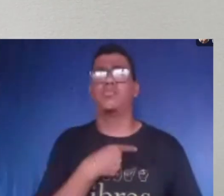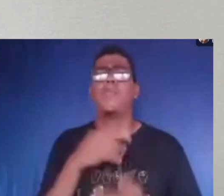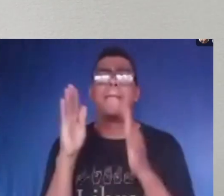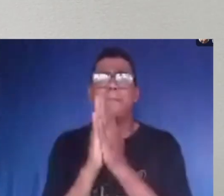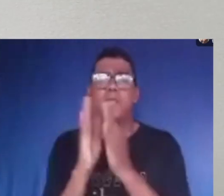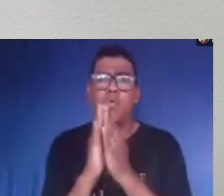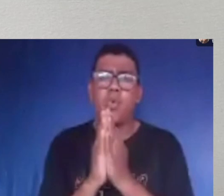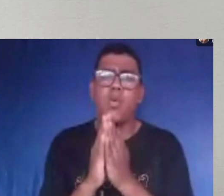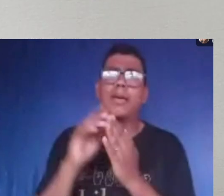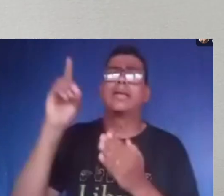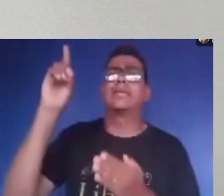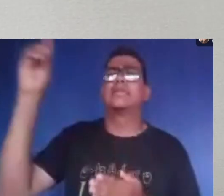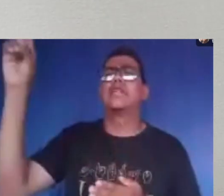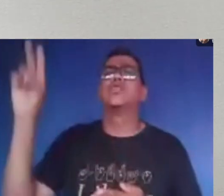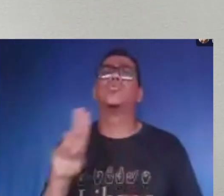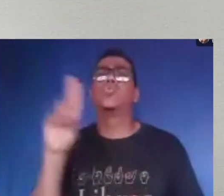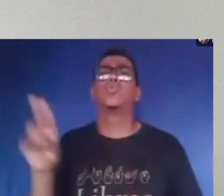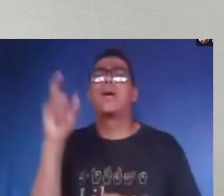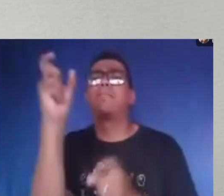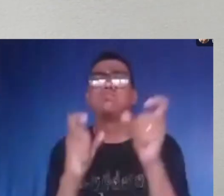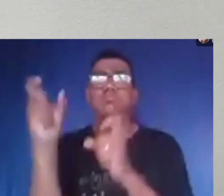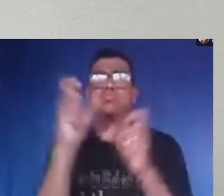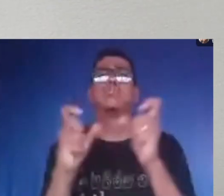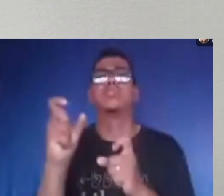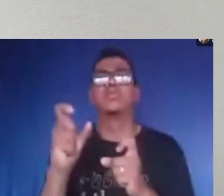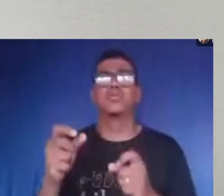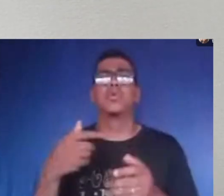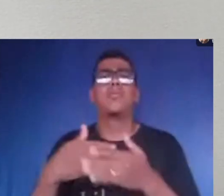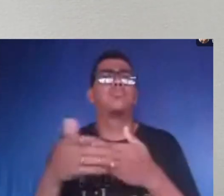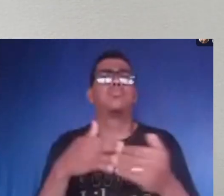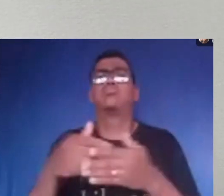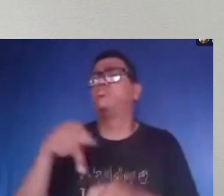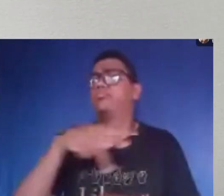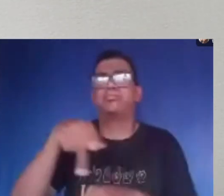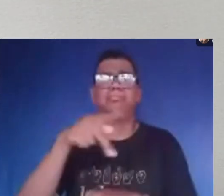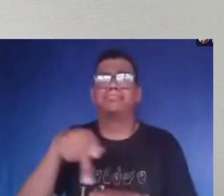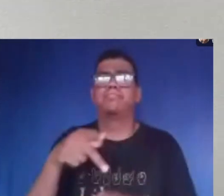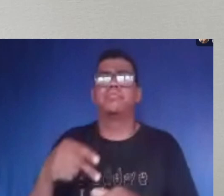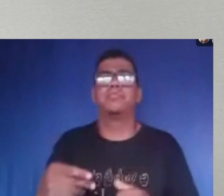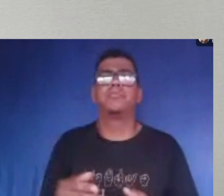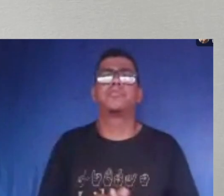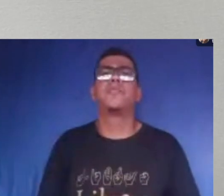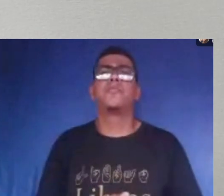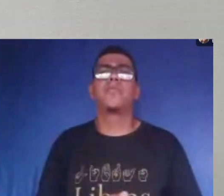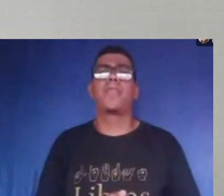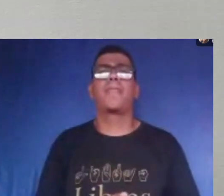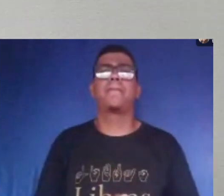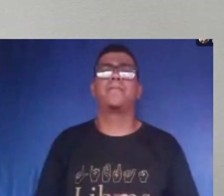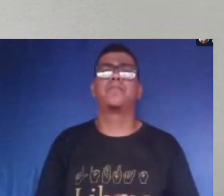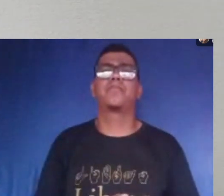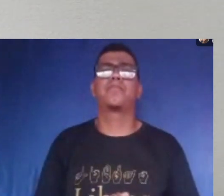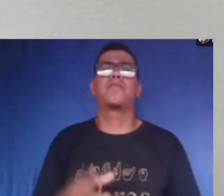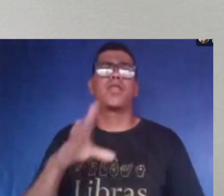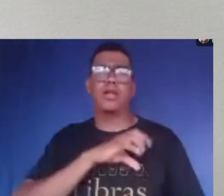depende desse esforço, da presença, das orações, do sustento e também da criatividade, né? Hoje,